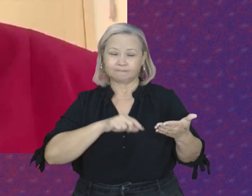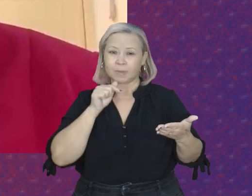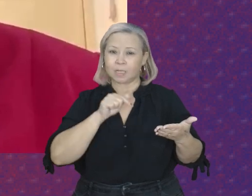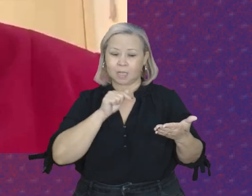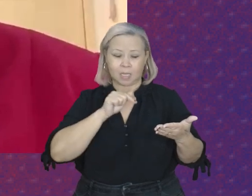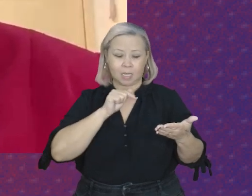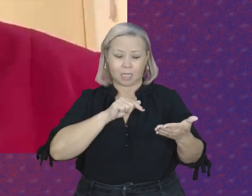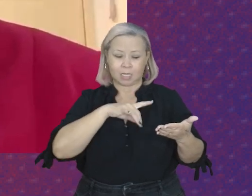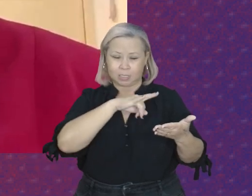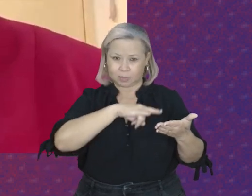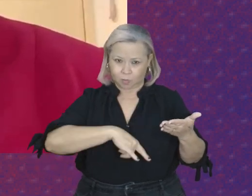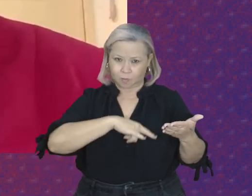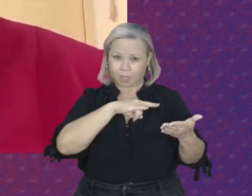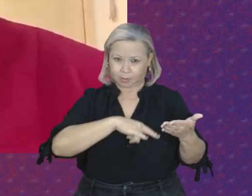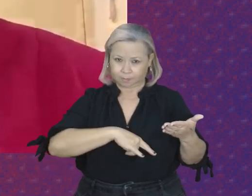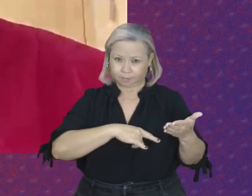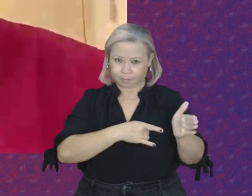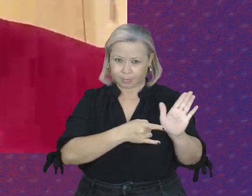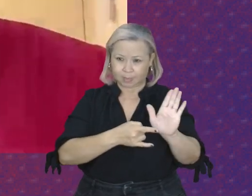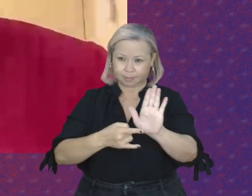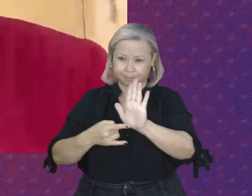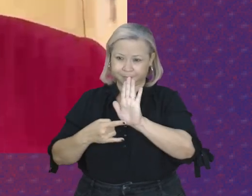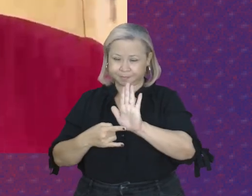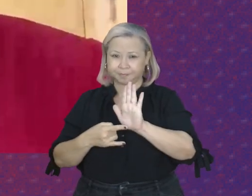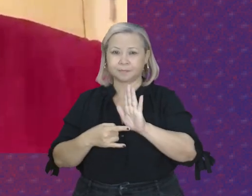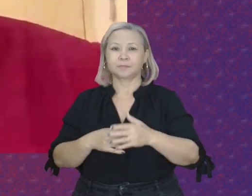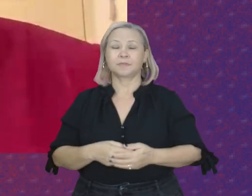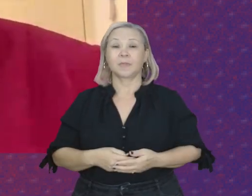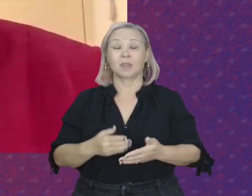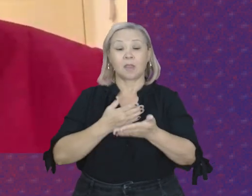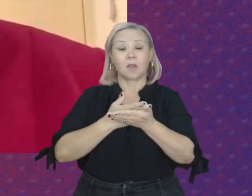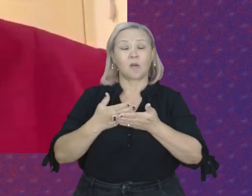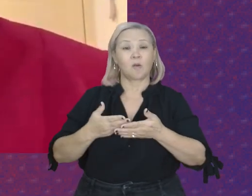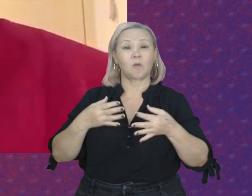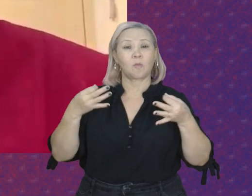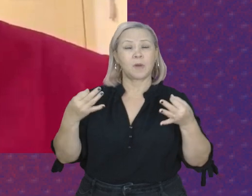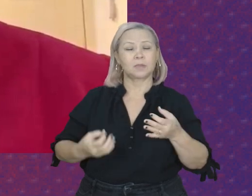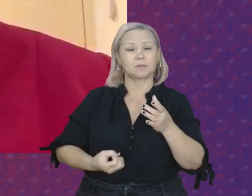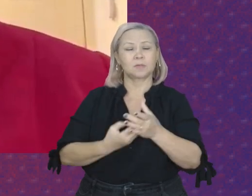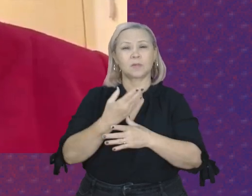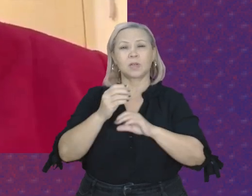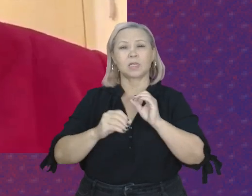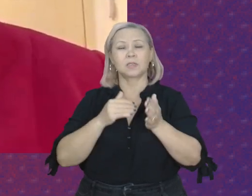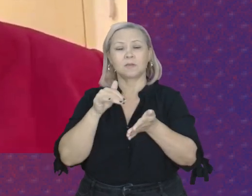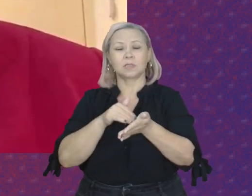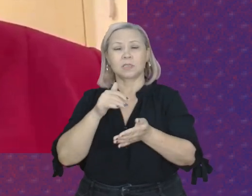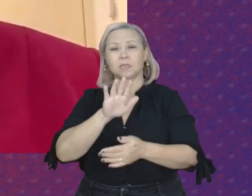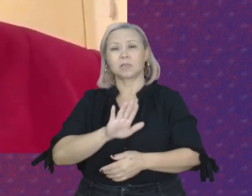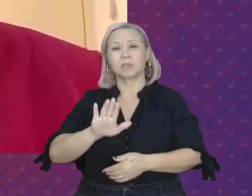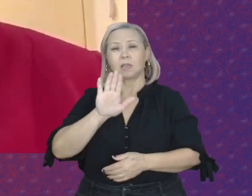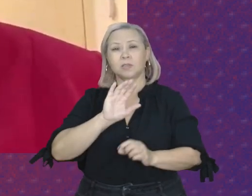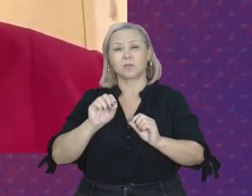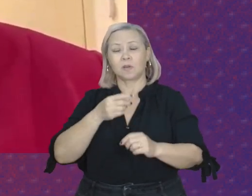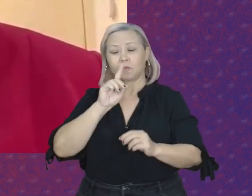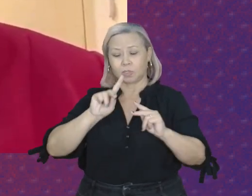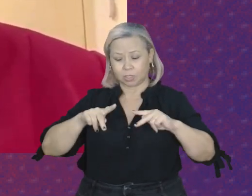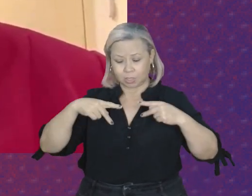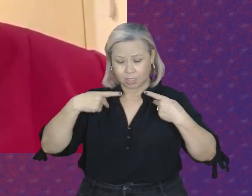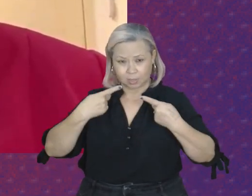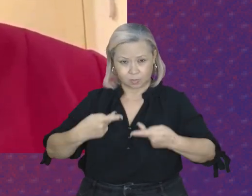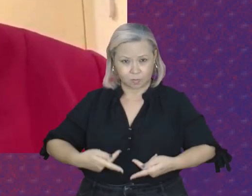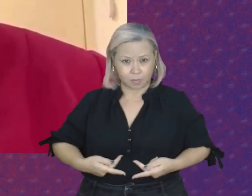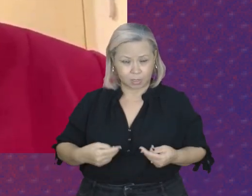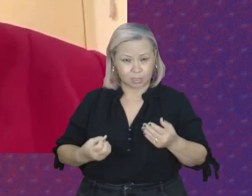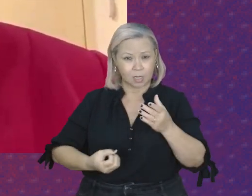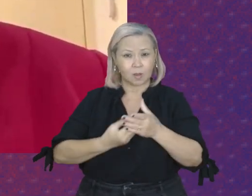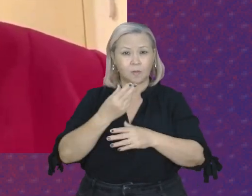deste manifesto. E eu começo exatamente com a criação da Secretaria Nacional de Direitos Humanos, que foi